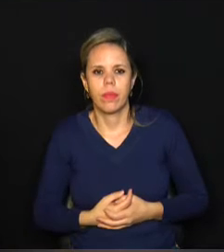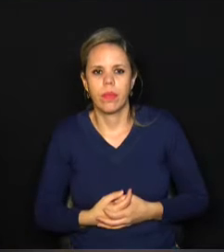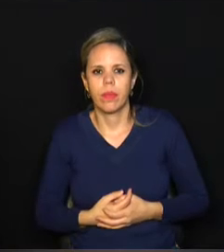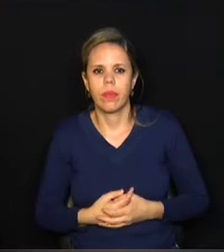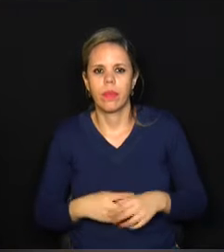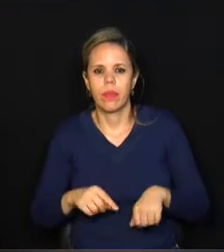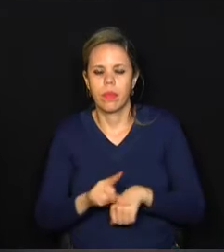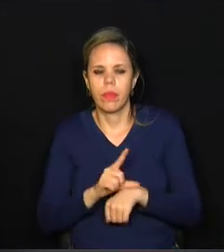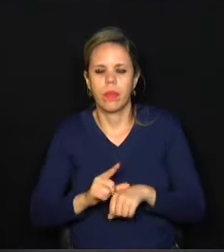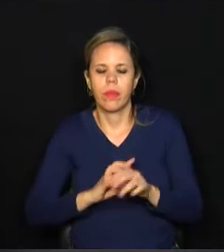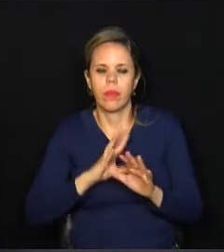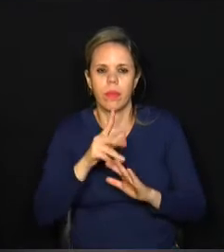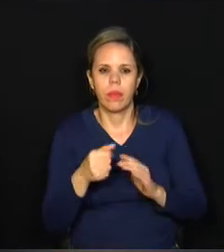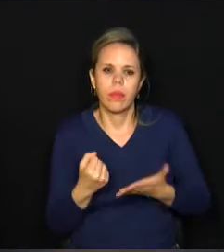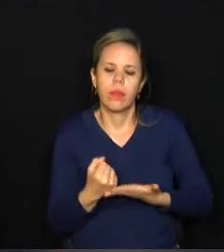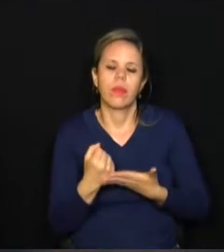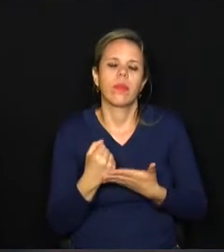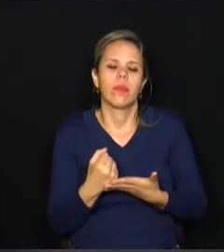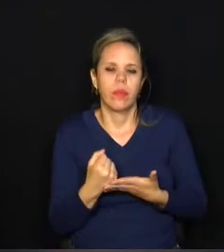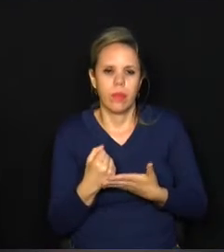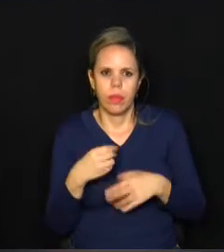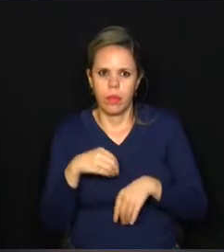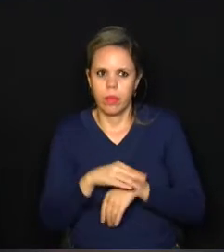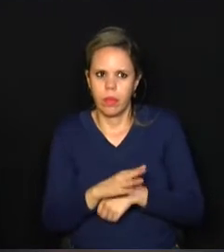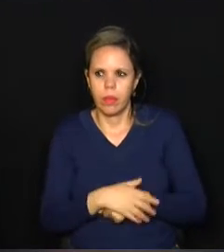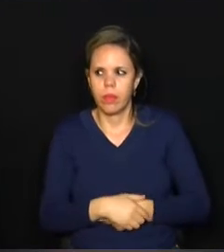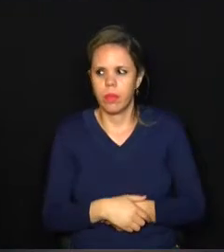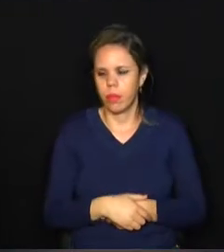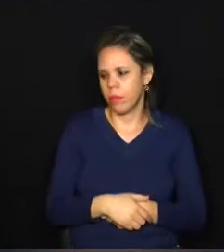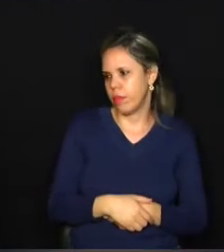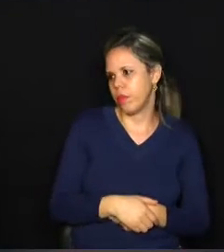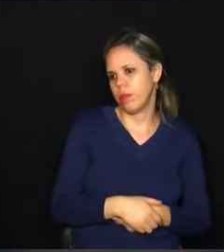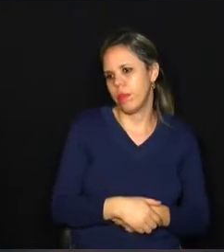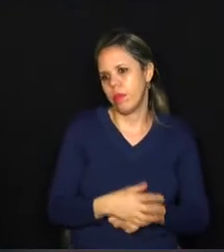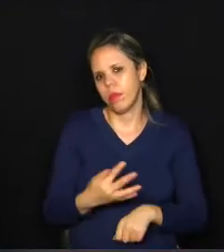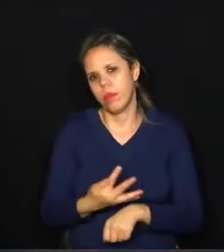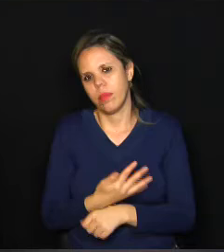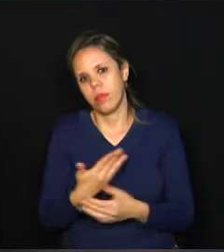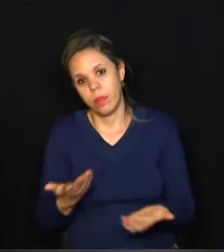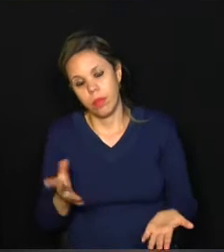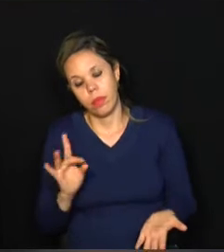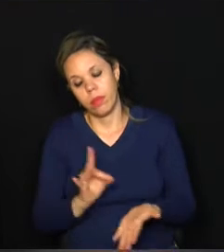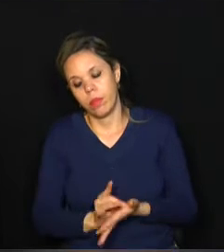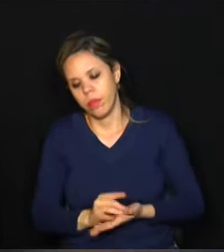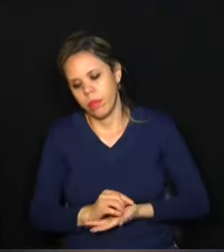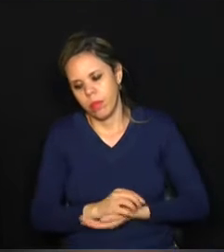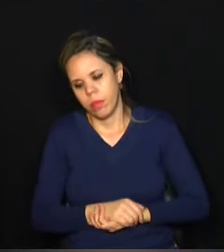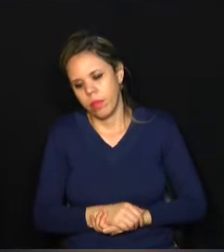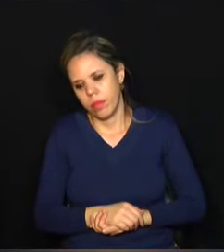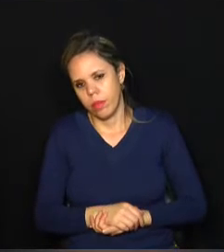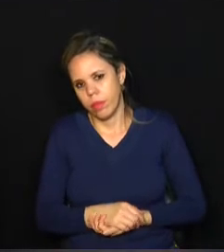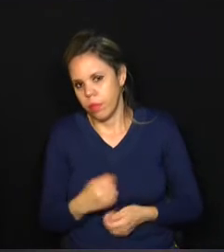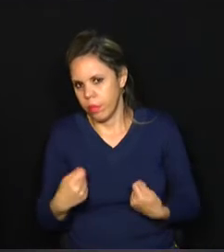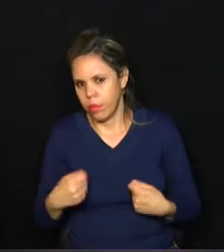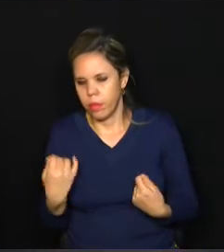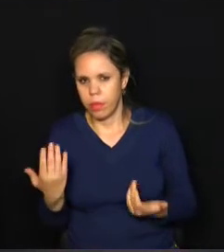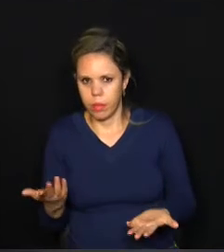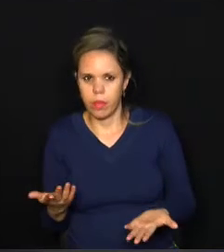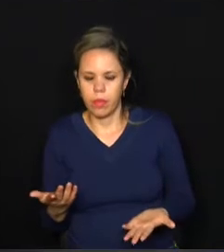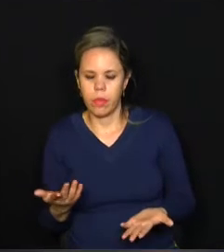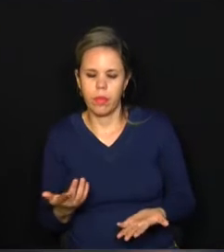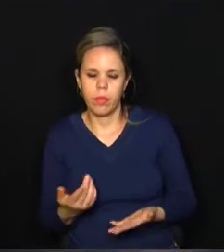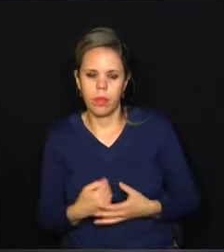legislações ambientais, também passam um pouco por isso, que realmente é extremamente necessário para que a